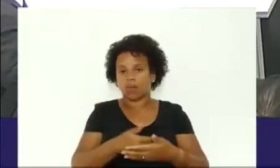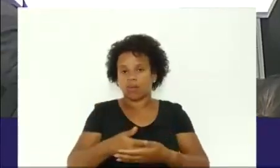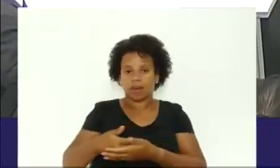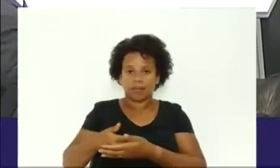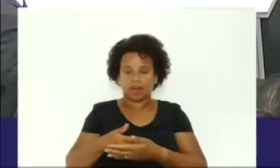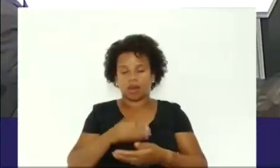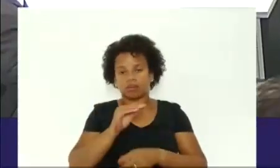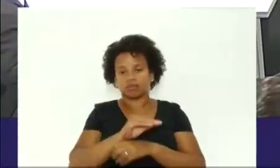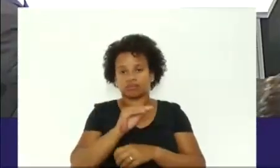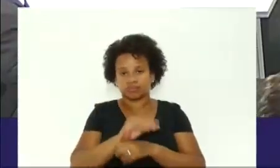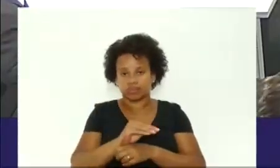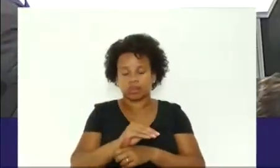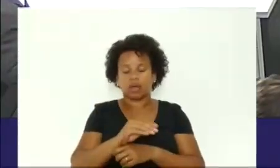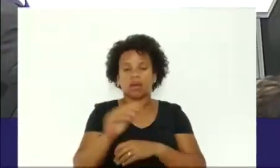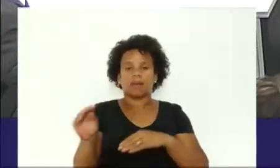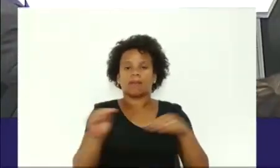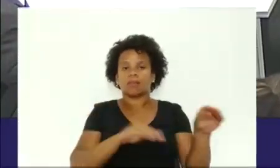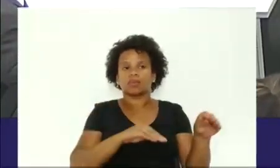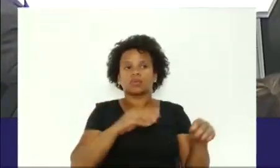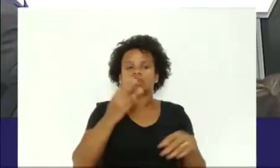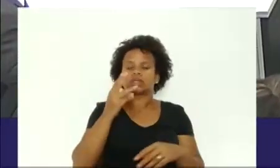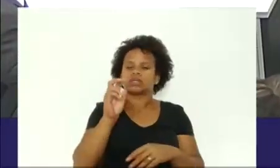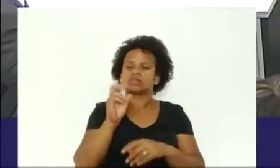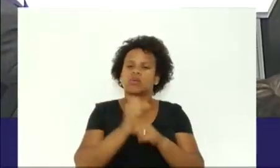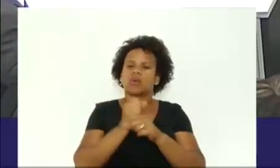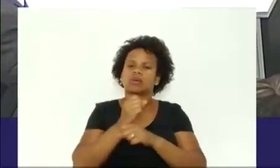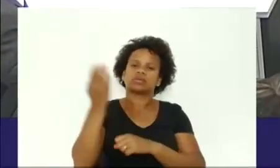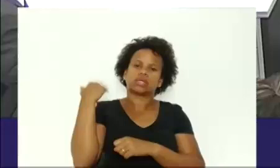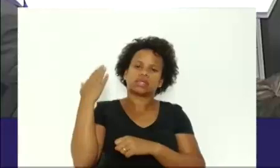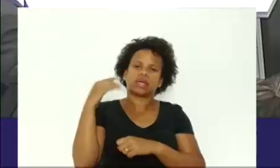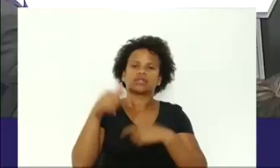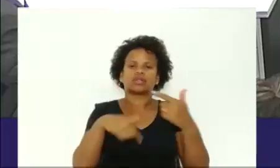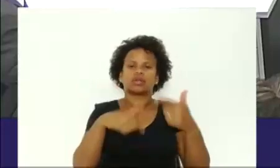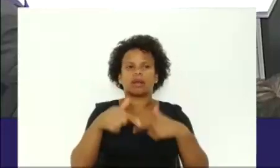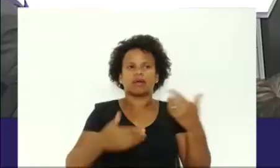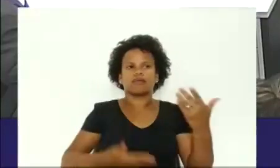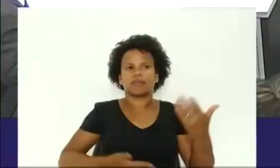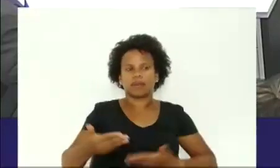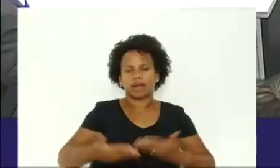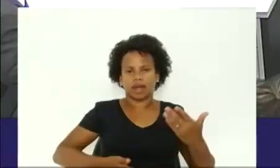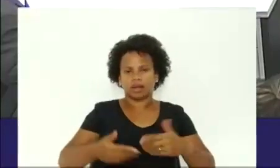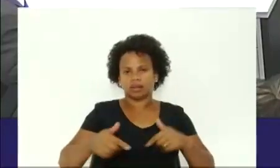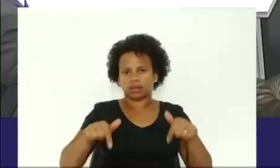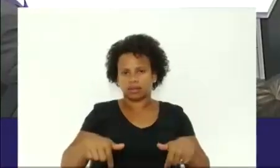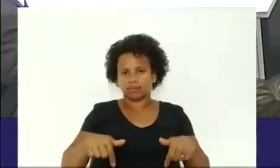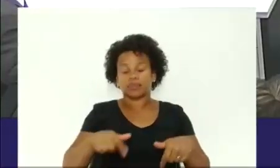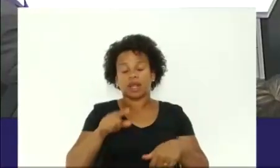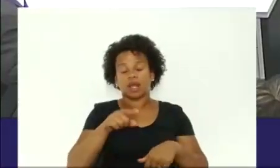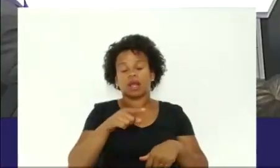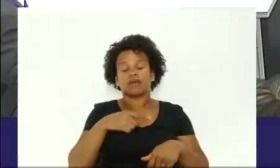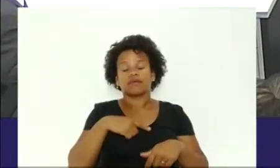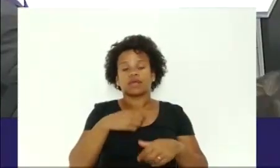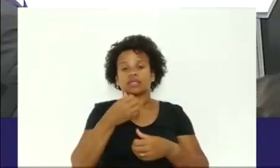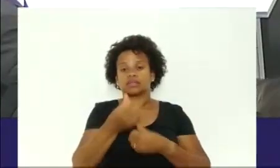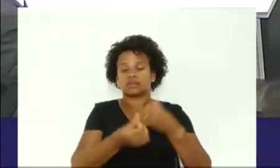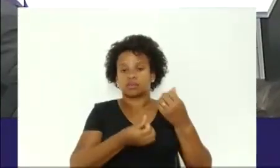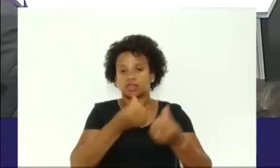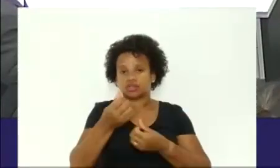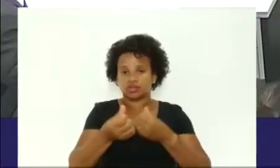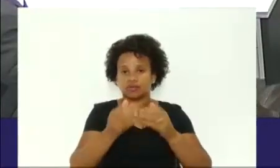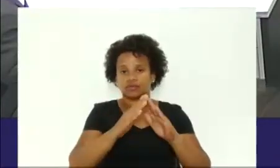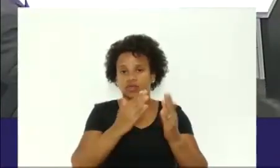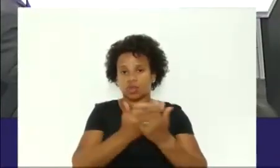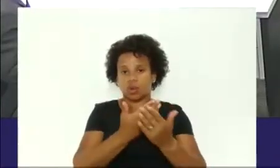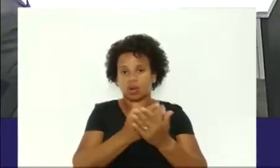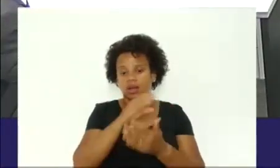35 anos, em uma época em que trabalhava de empregada doméstica. Fez supletivo na Escola Cardoso de Almeida. Ela